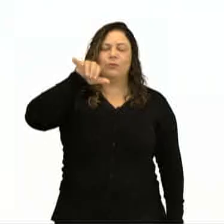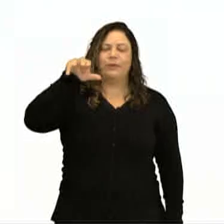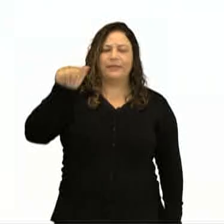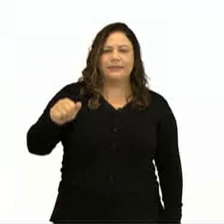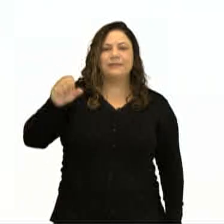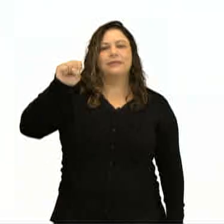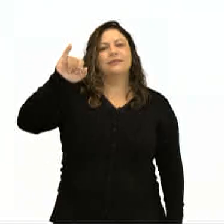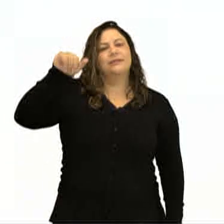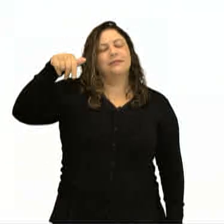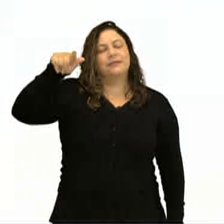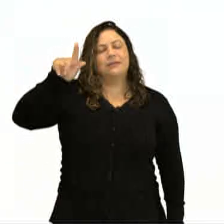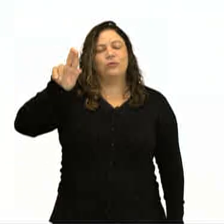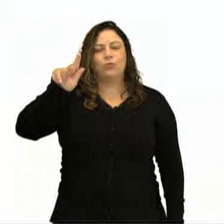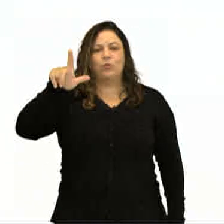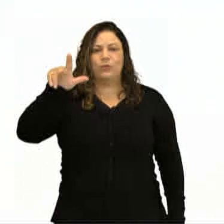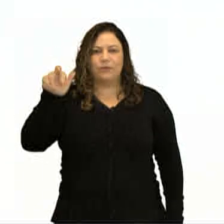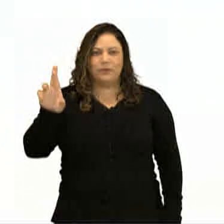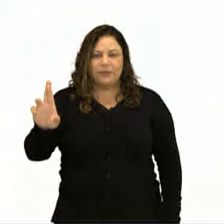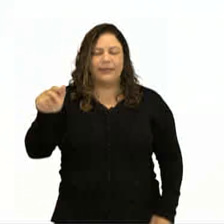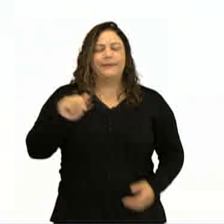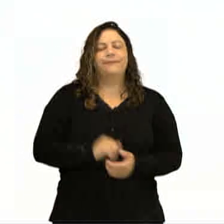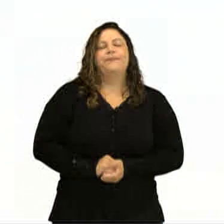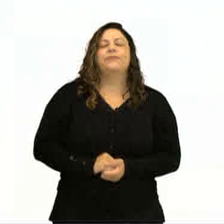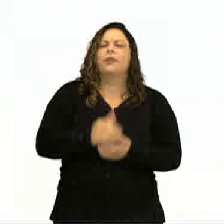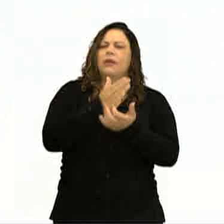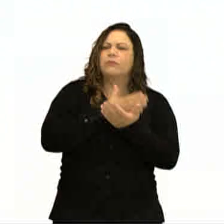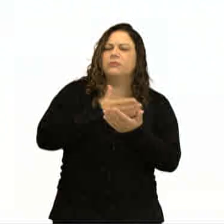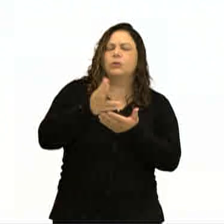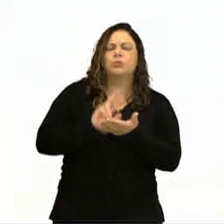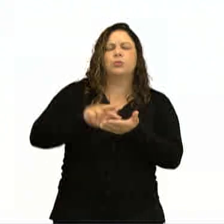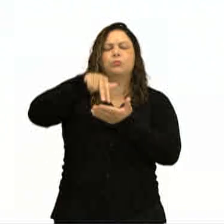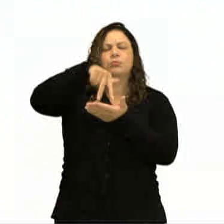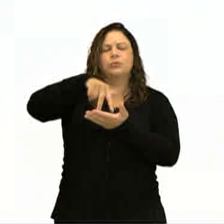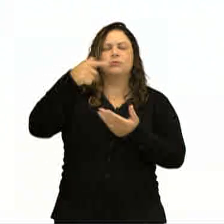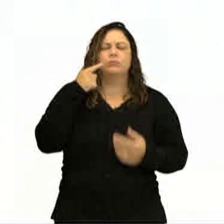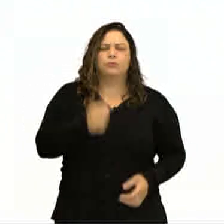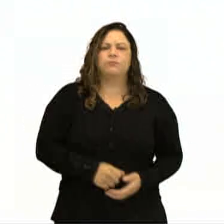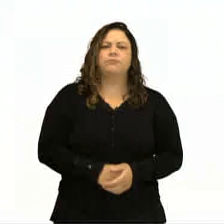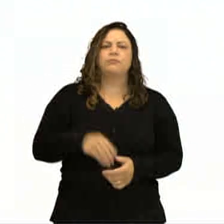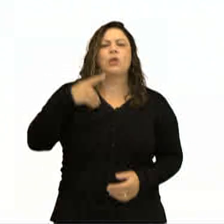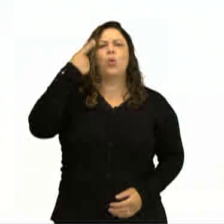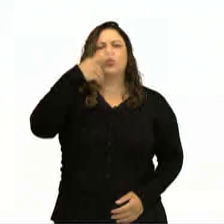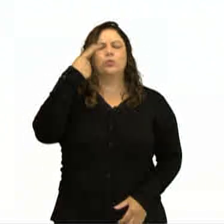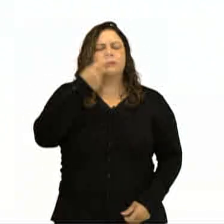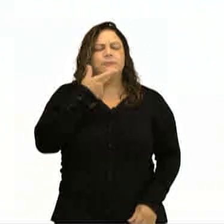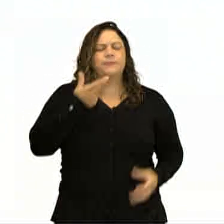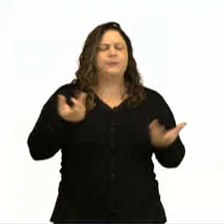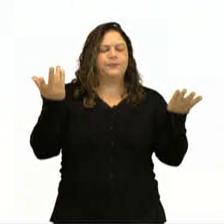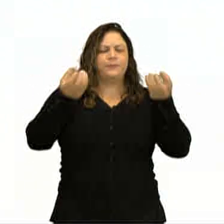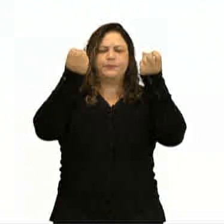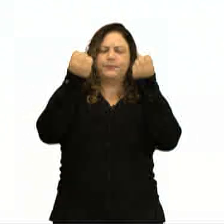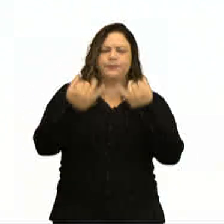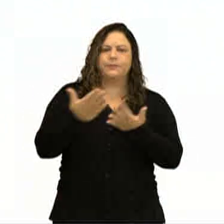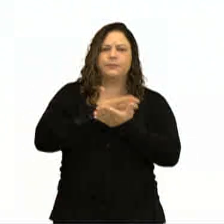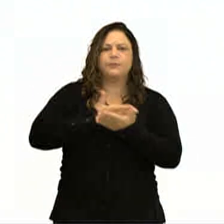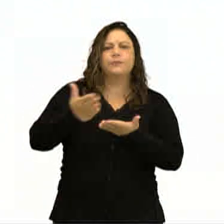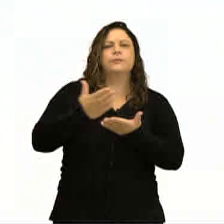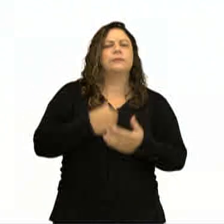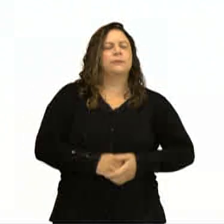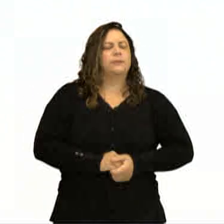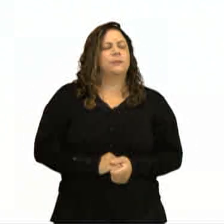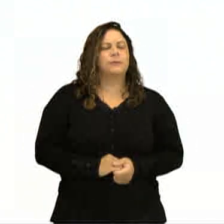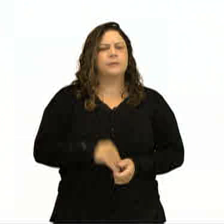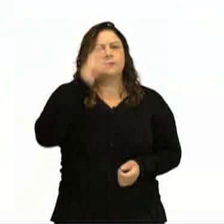deputado embatucou. Senhor presidente, eu não sou daqueles que... O